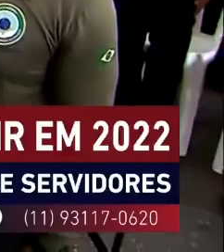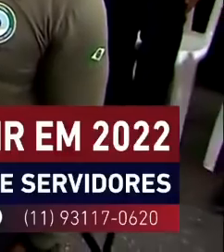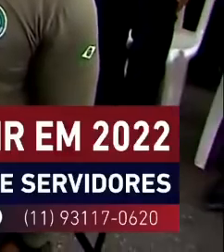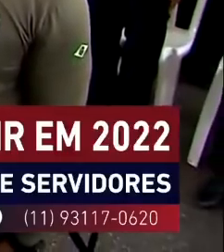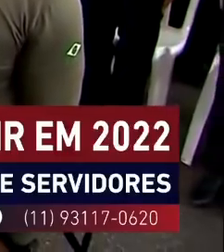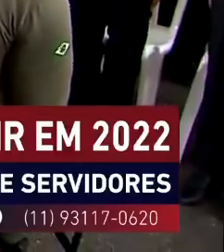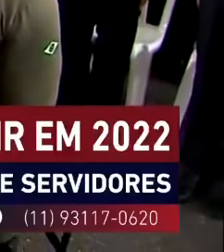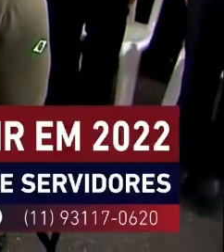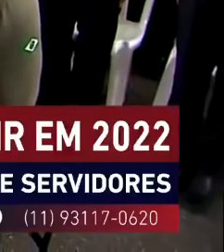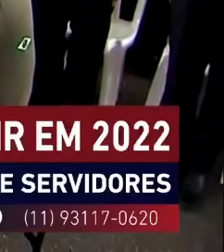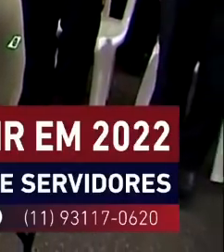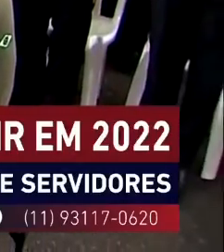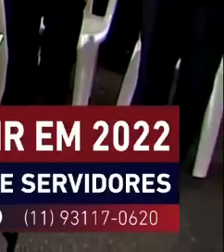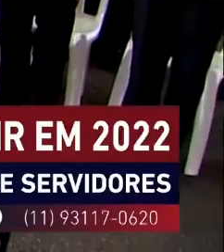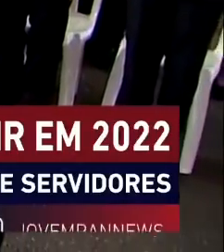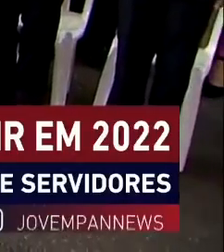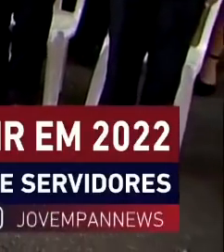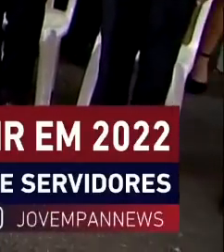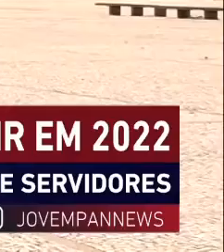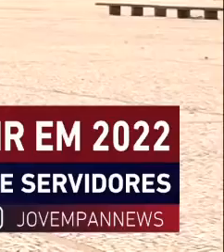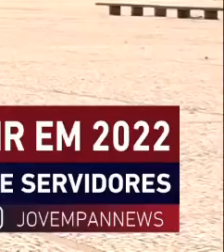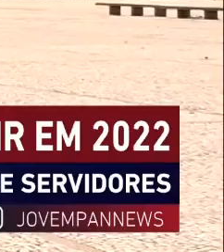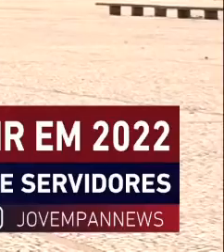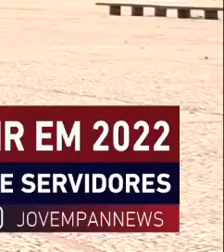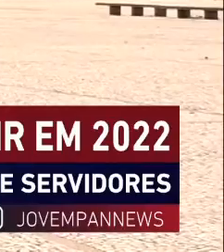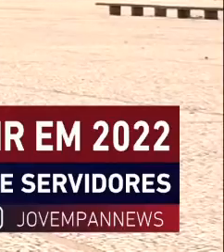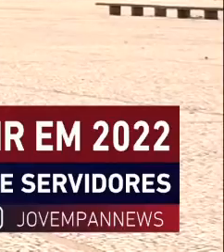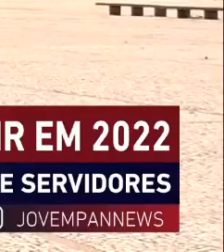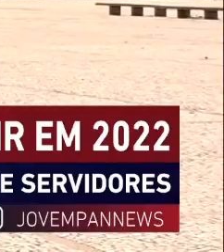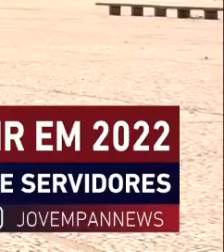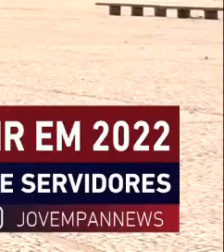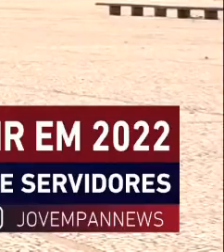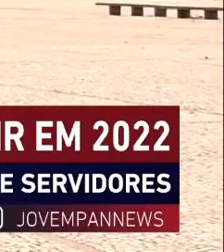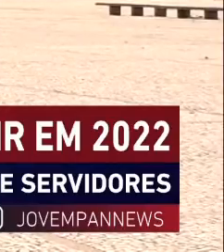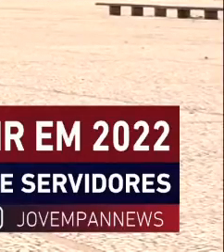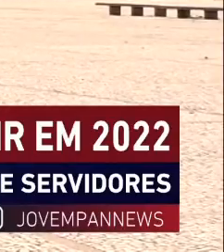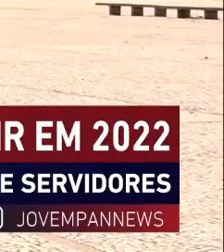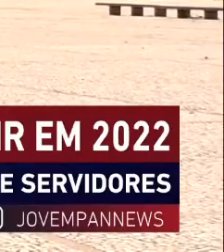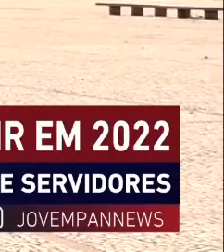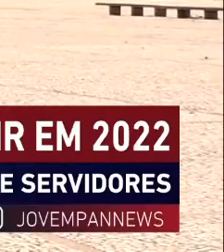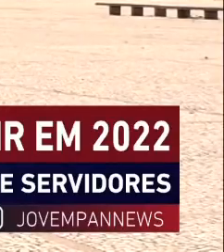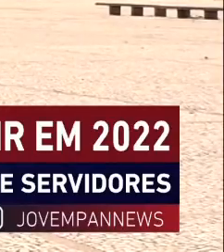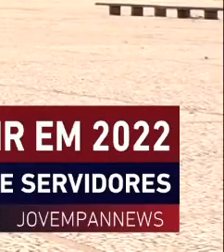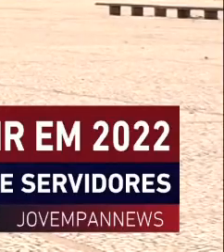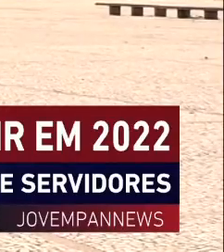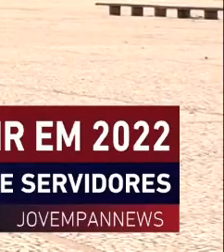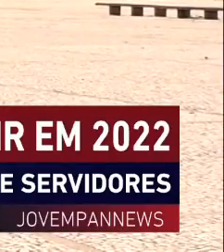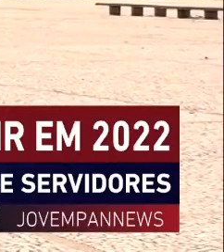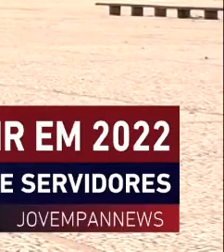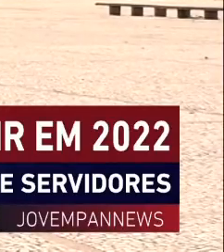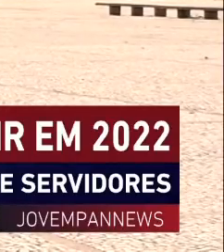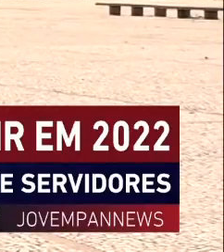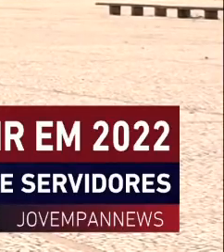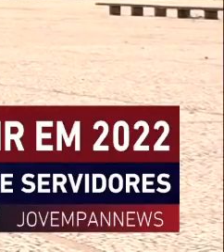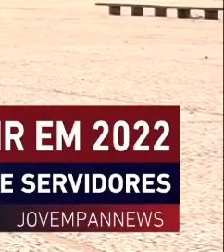área da segurança pública em 2022. O orçamento deste ano prevê cerca de R$1,5 bilhão